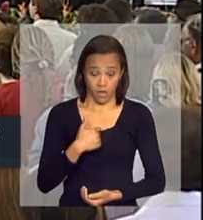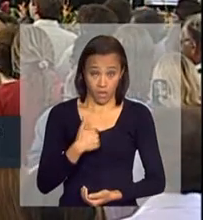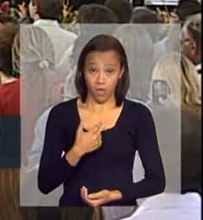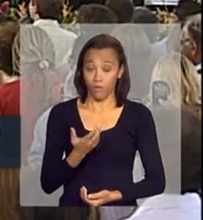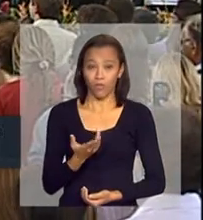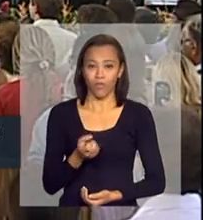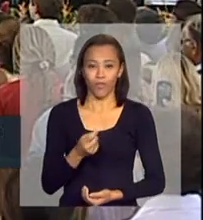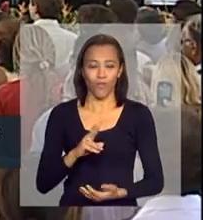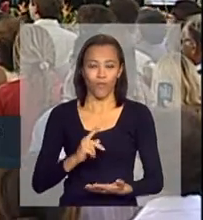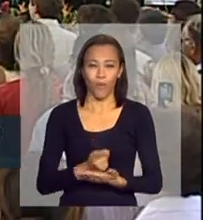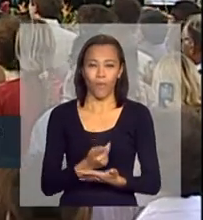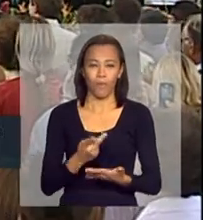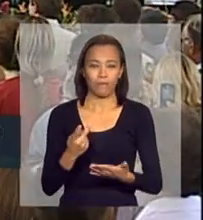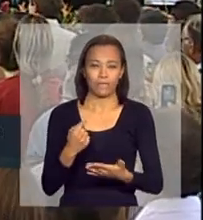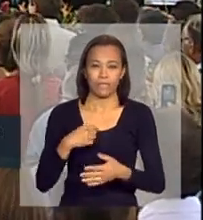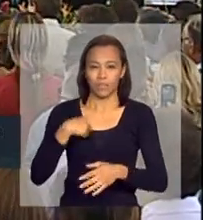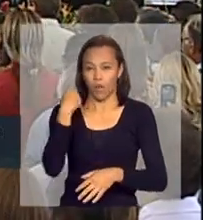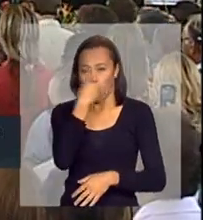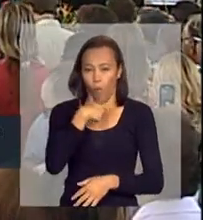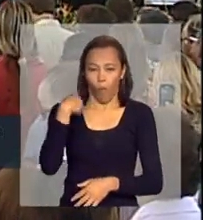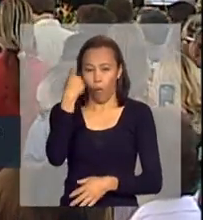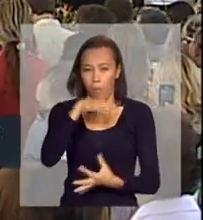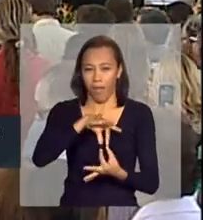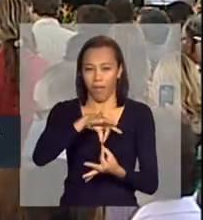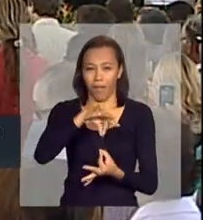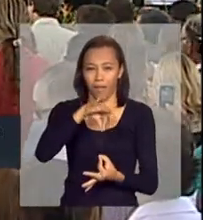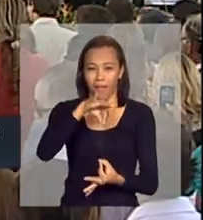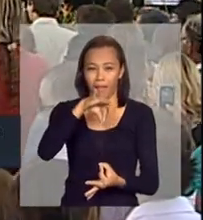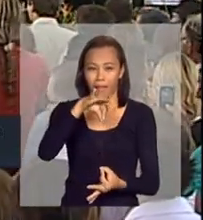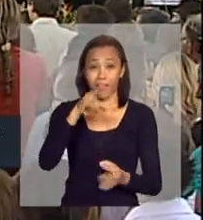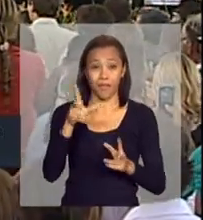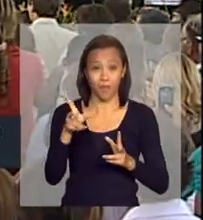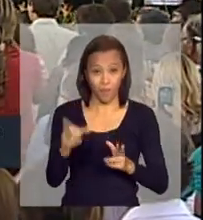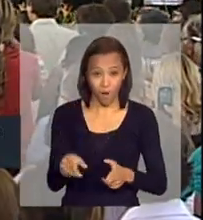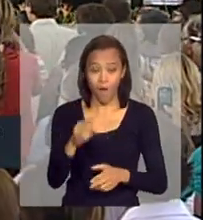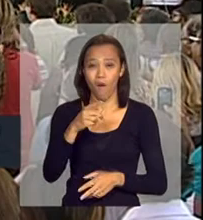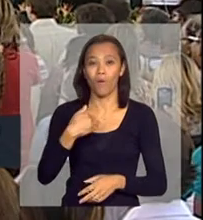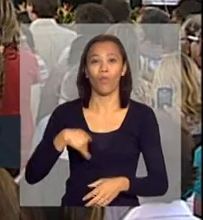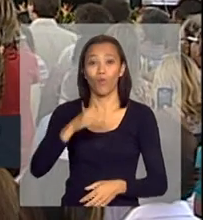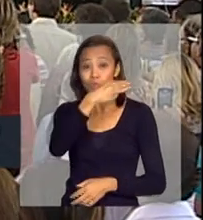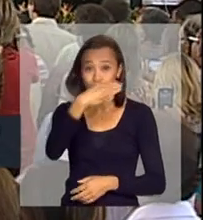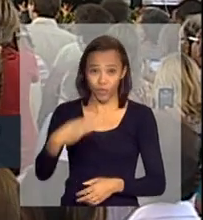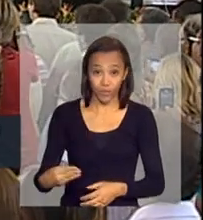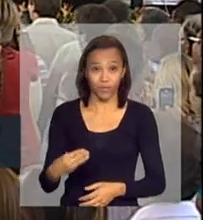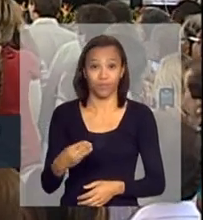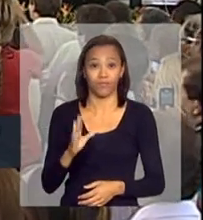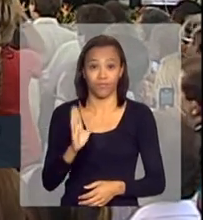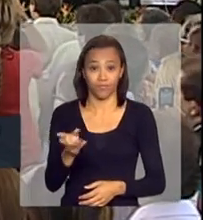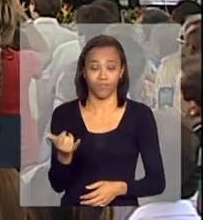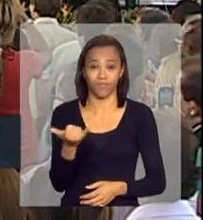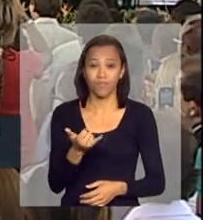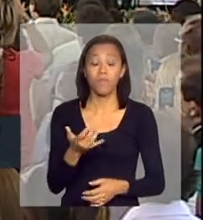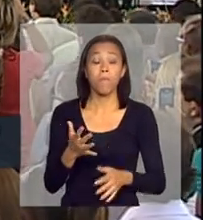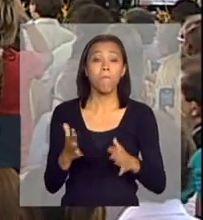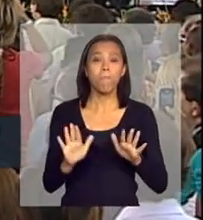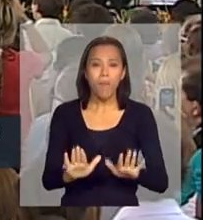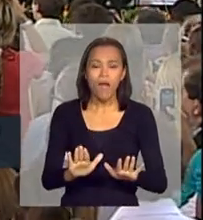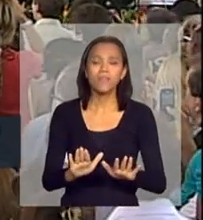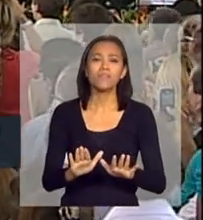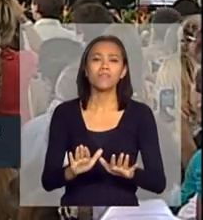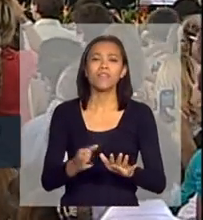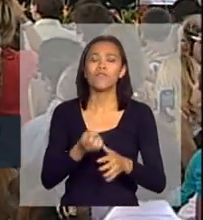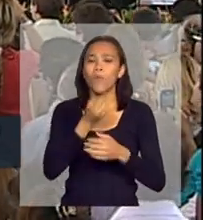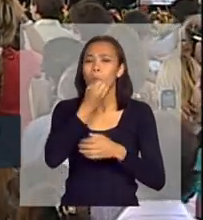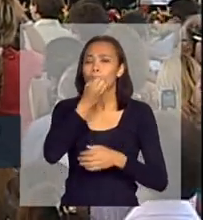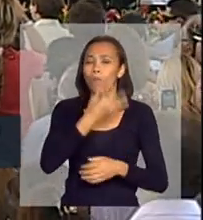Eu não vou errar nas horas que nosso ministro ali adiantou uma, mas eu vou dar muito